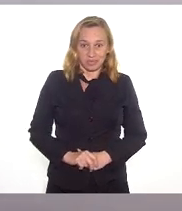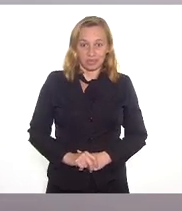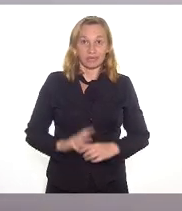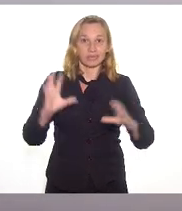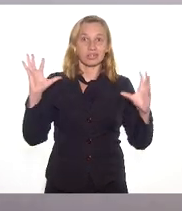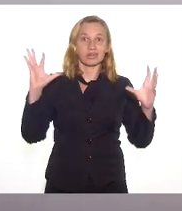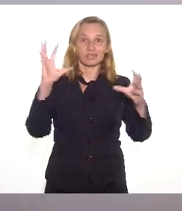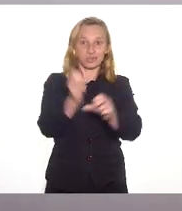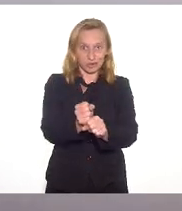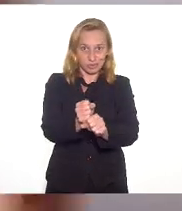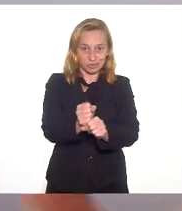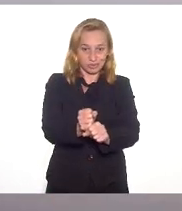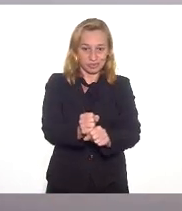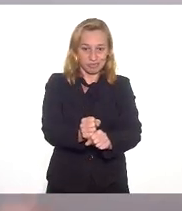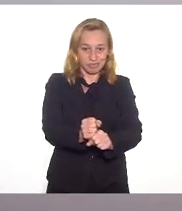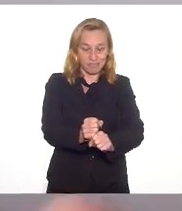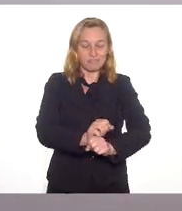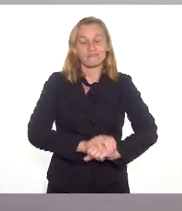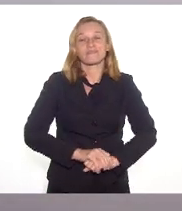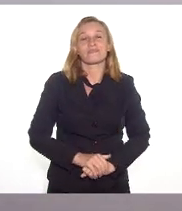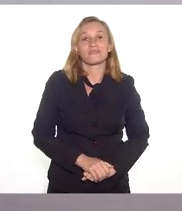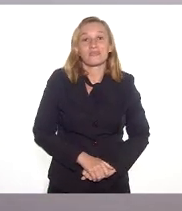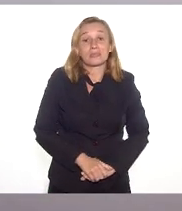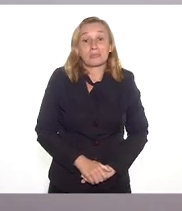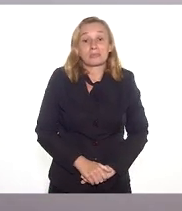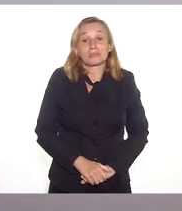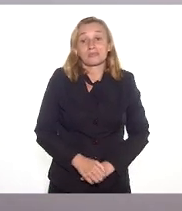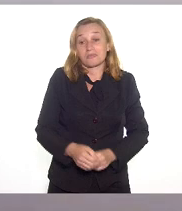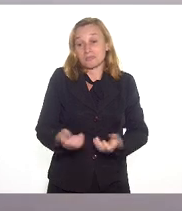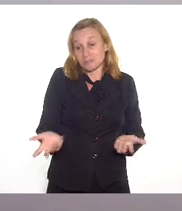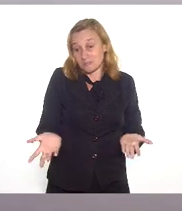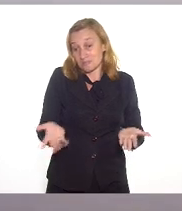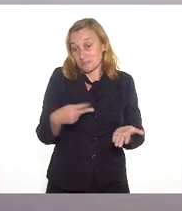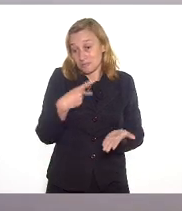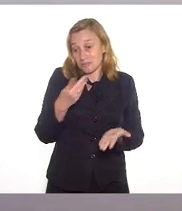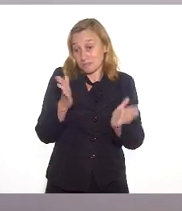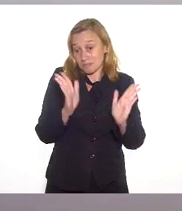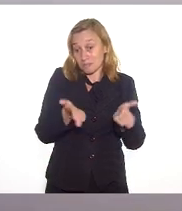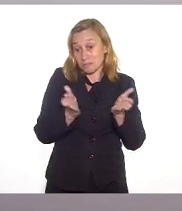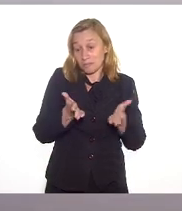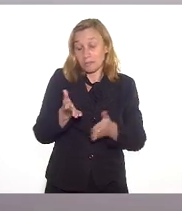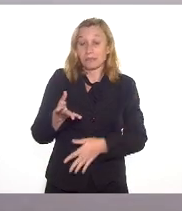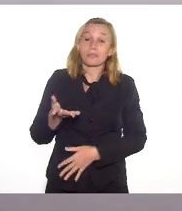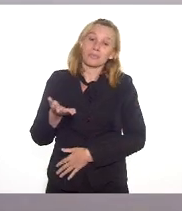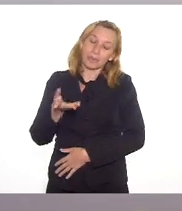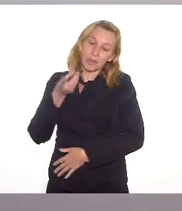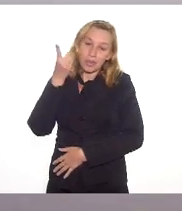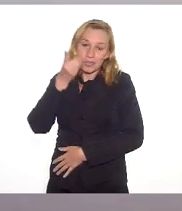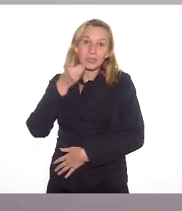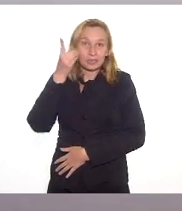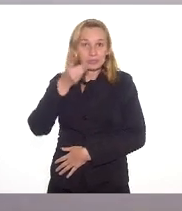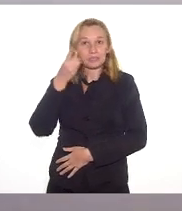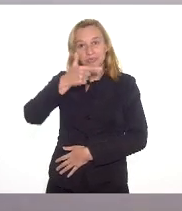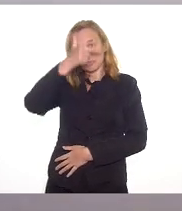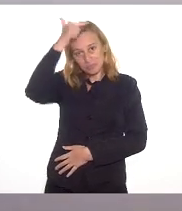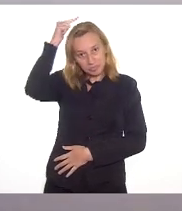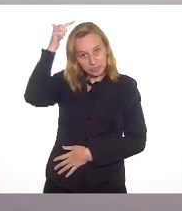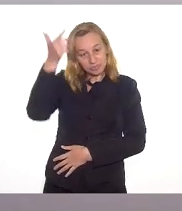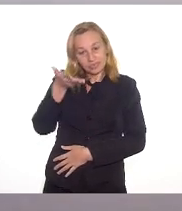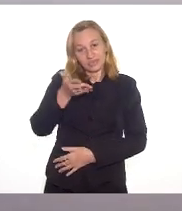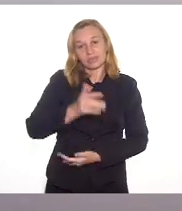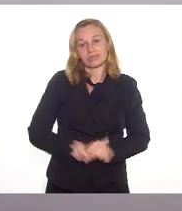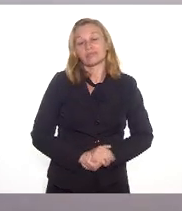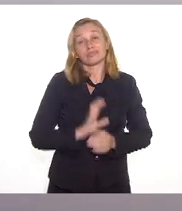resumo do cenário descrito agora pelo nobre deputado Luiz Paulo Correa da Rocha,